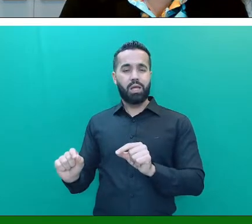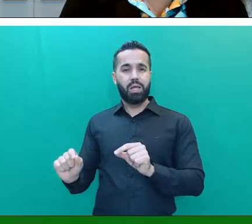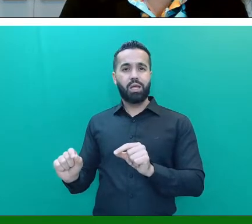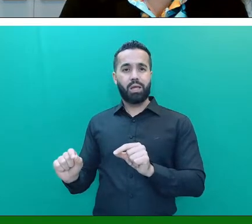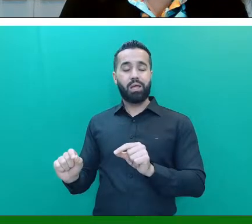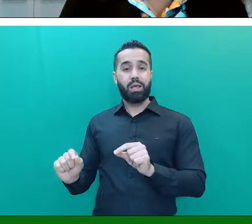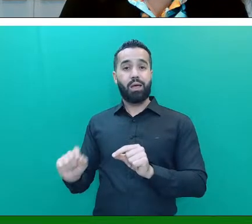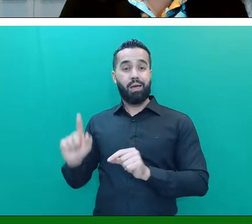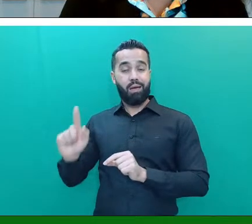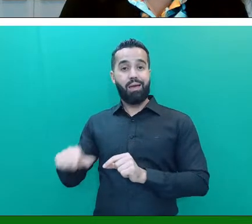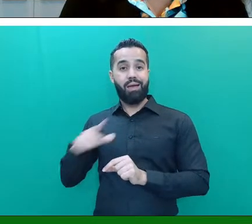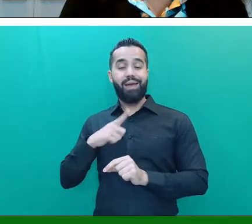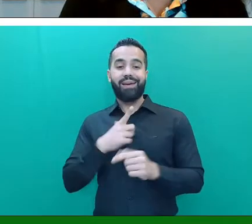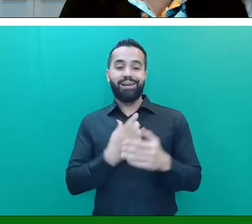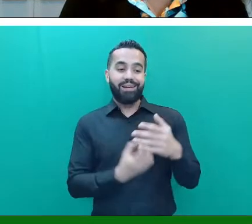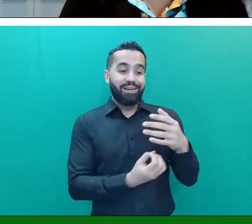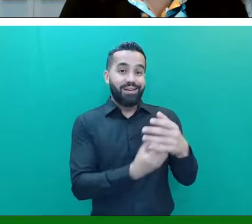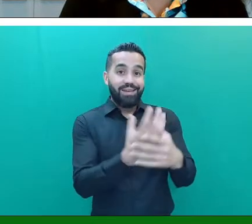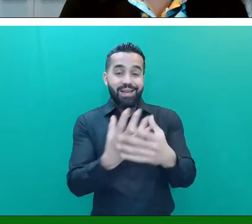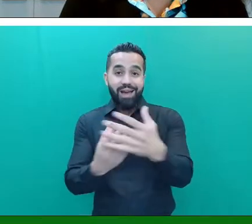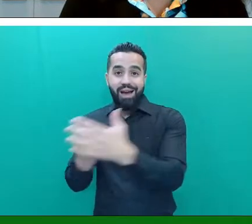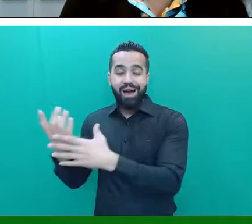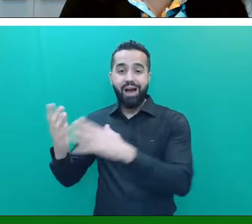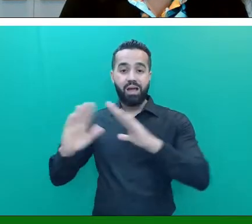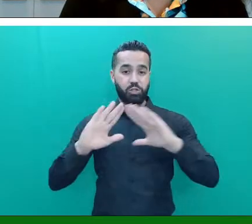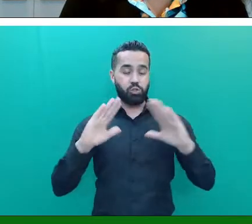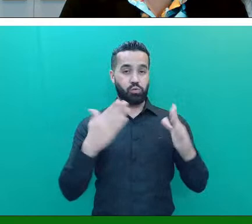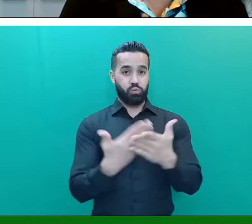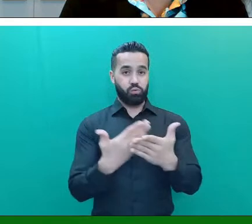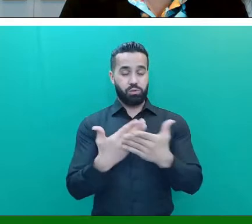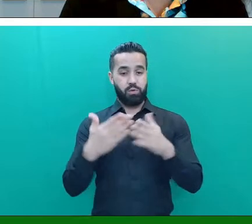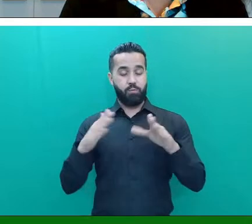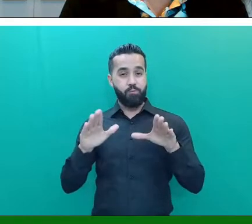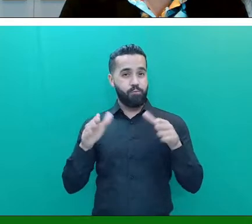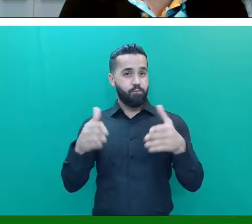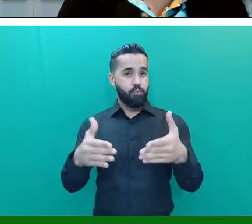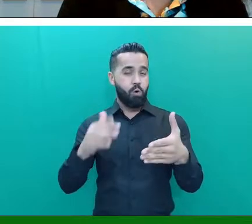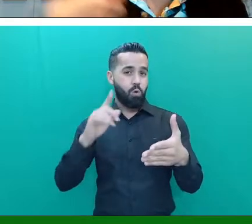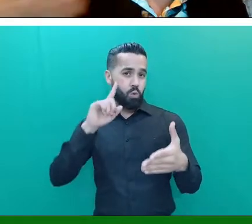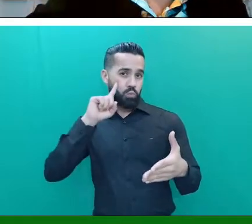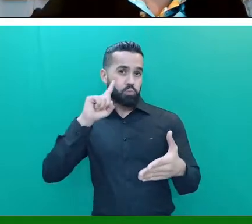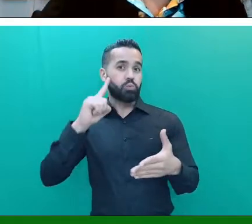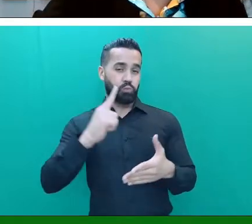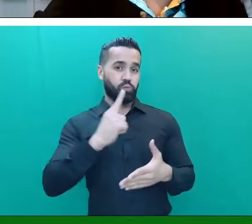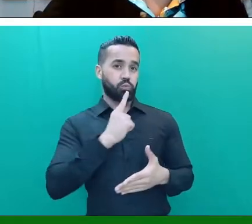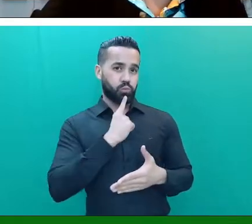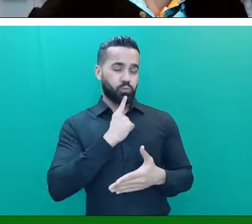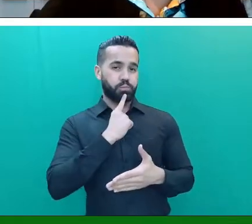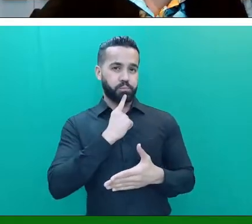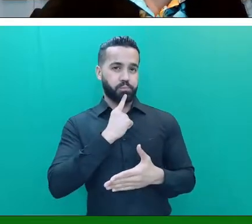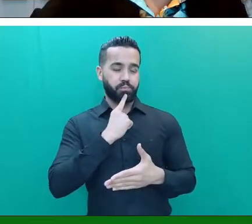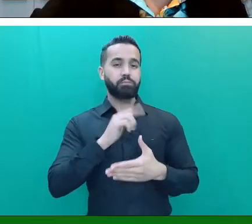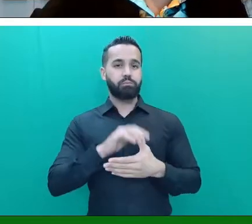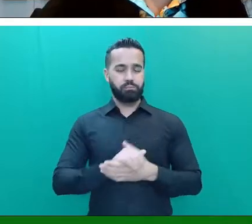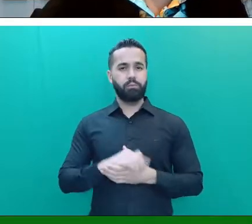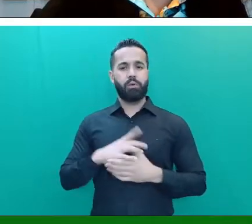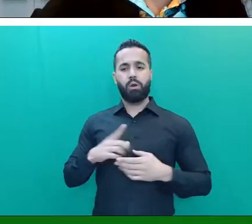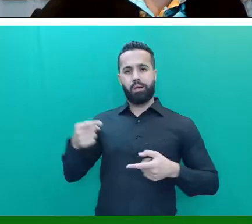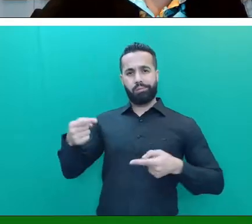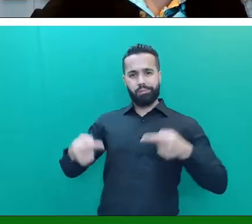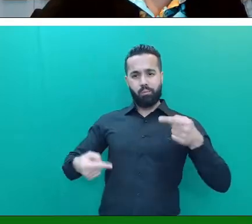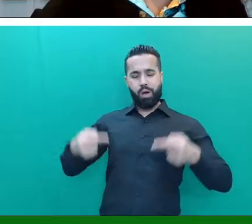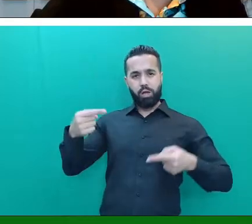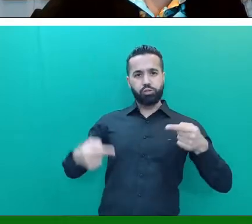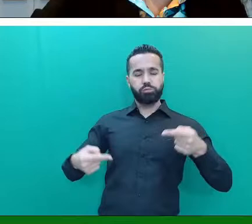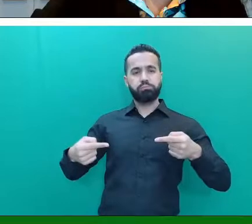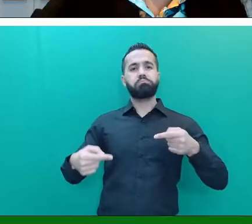criação de escolas para surdos, não é? De fato, havia um grande debate que colocava de um lado pessoas